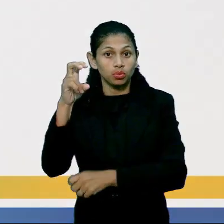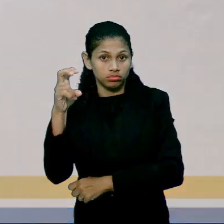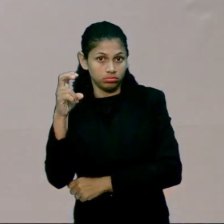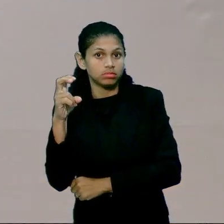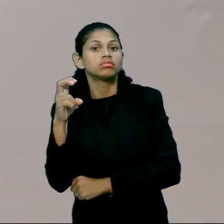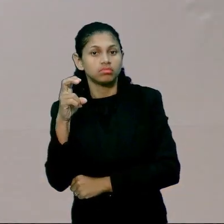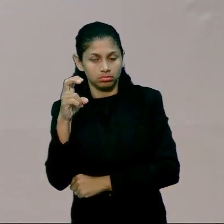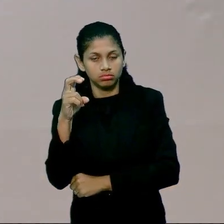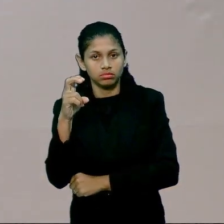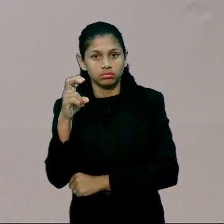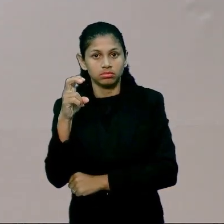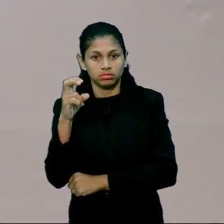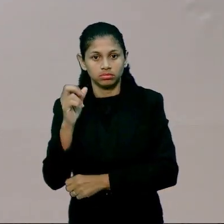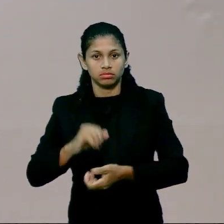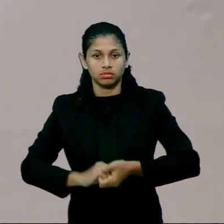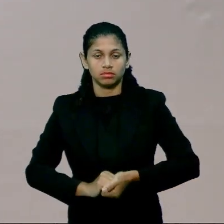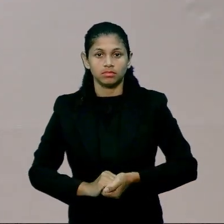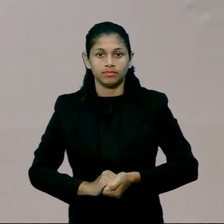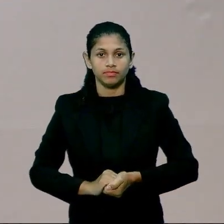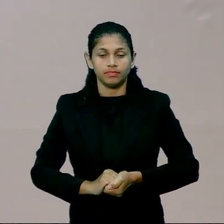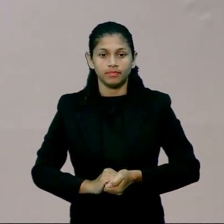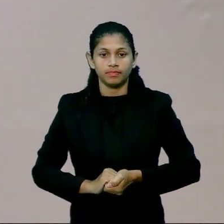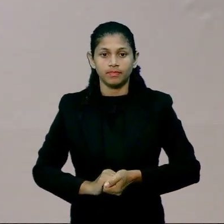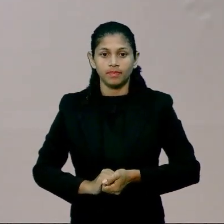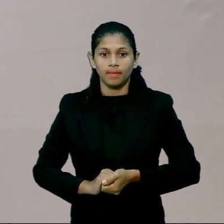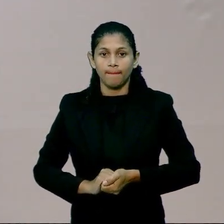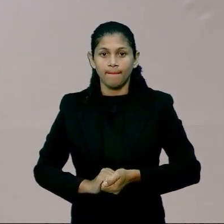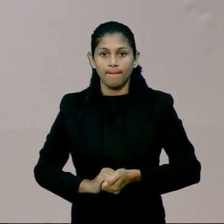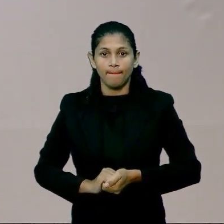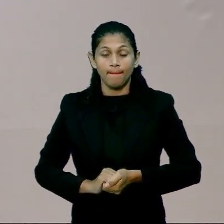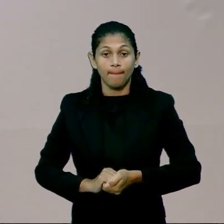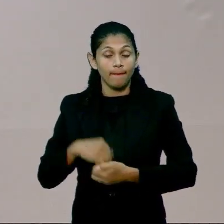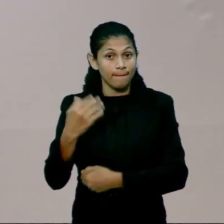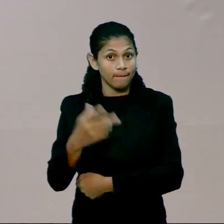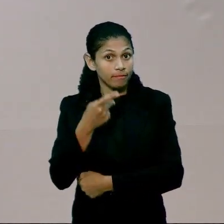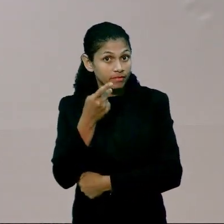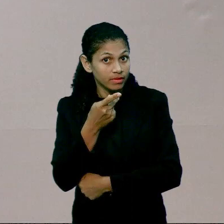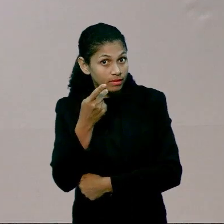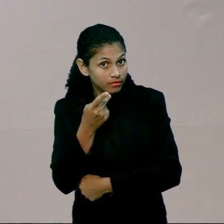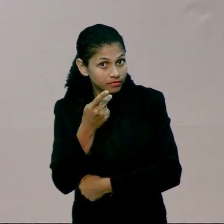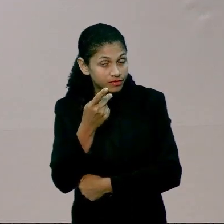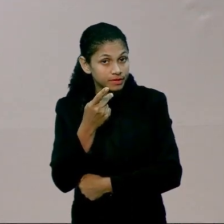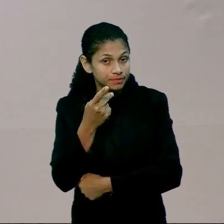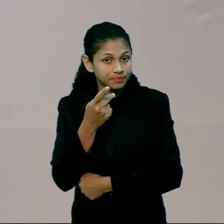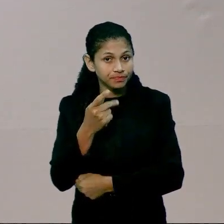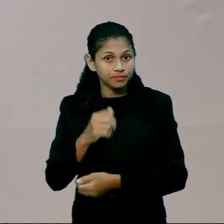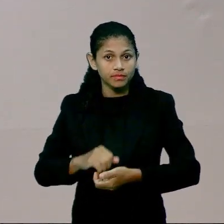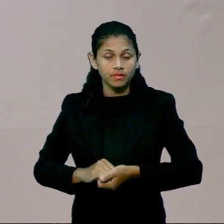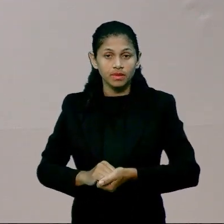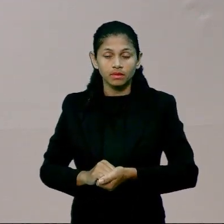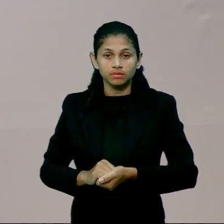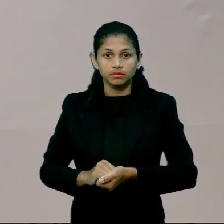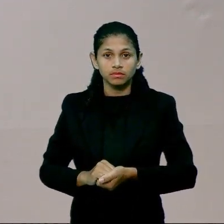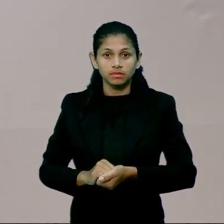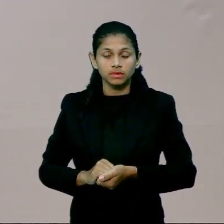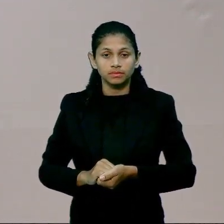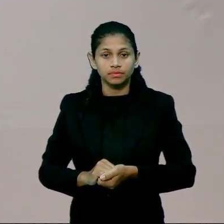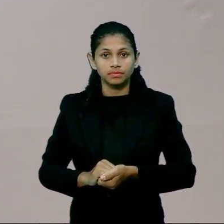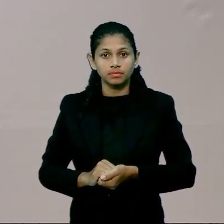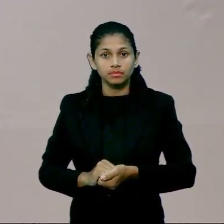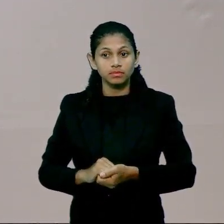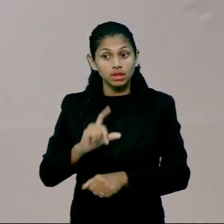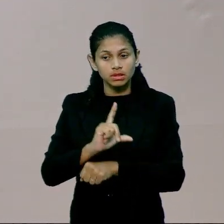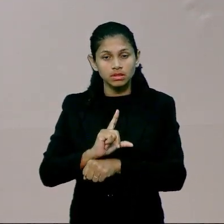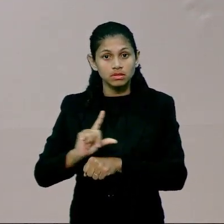edifício Então olha bem quando ele disse o assessorista ele vai sair